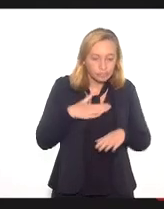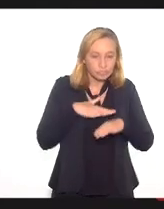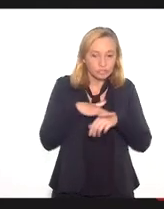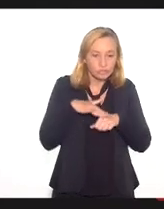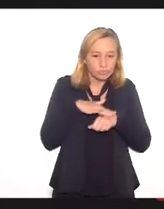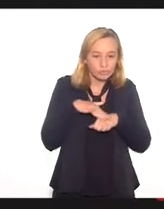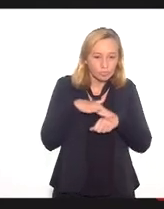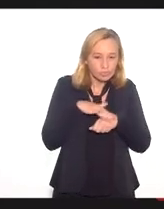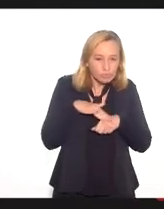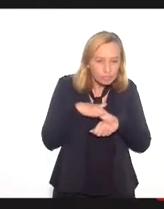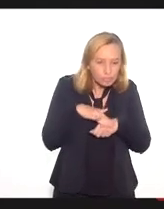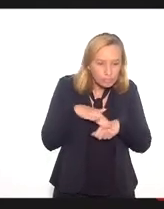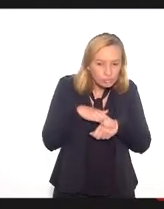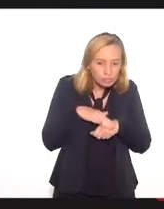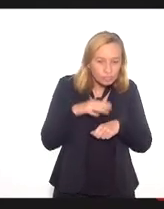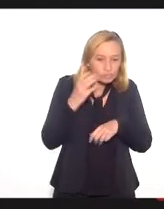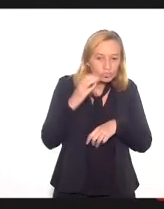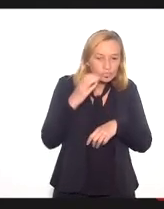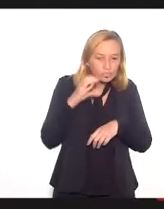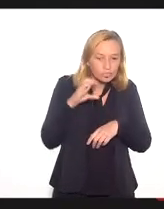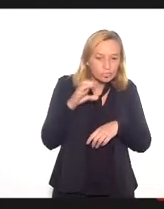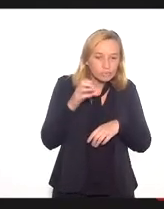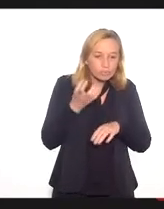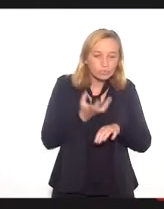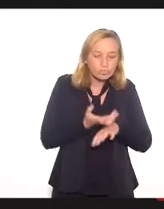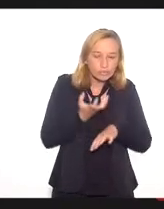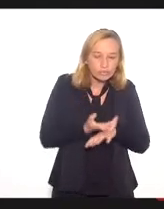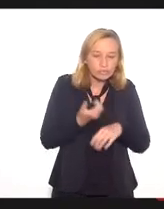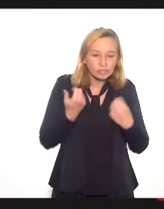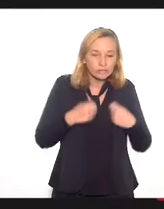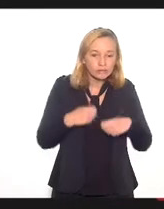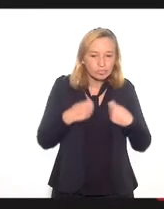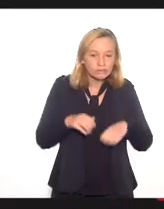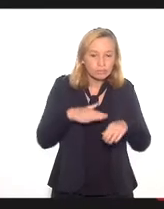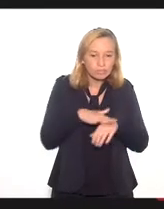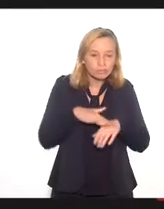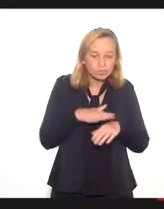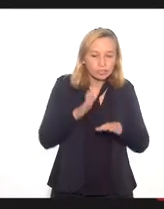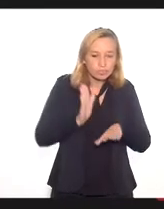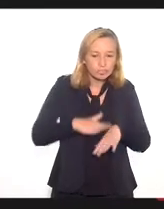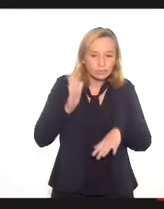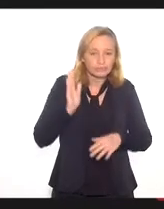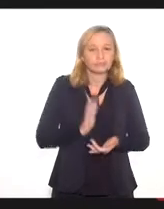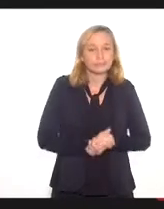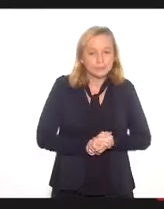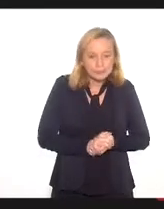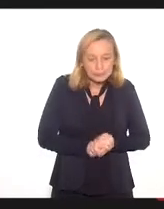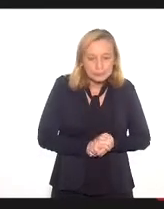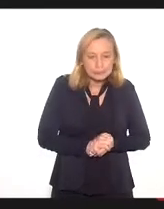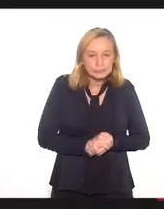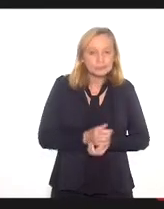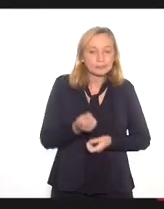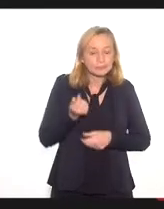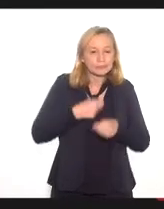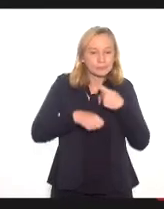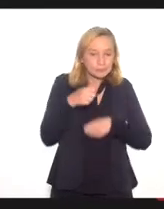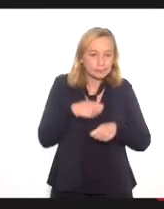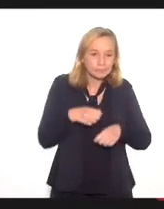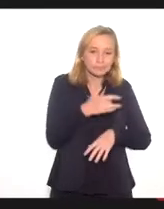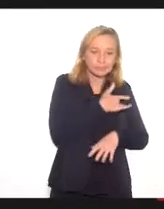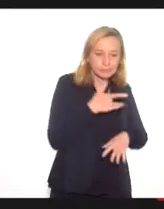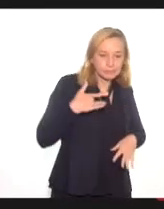dentro da ciência, as disciplinas precisam conversar mais, economia com saúde,